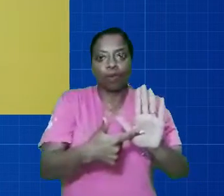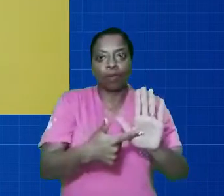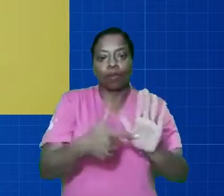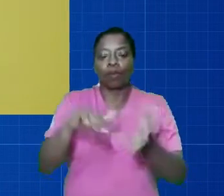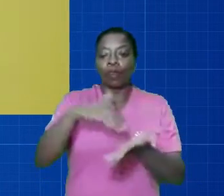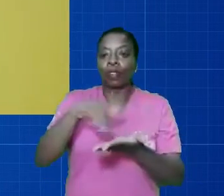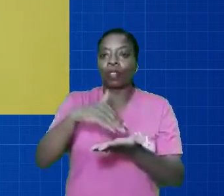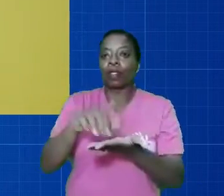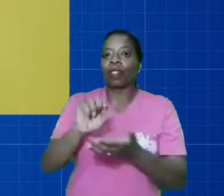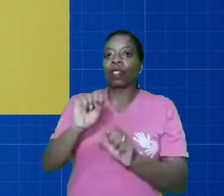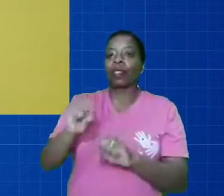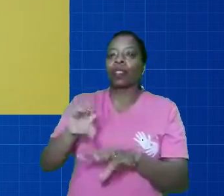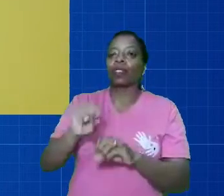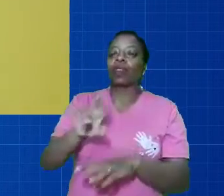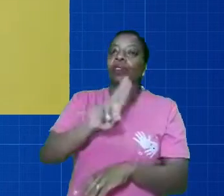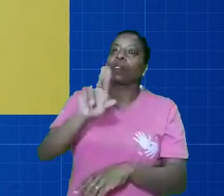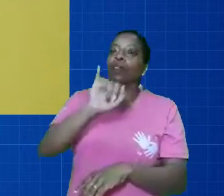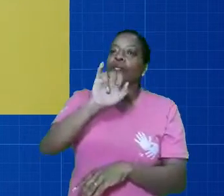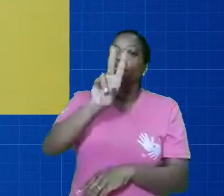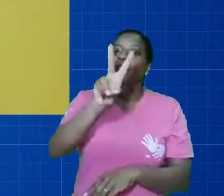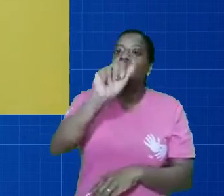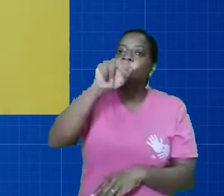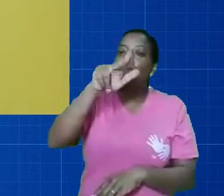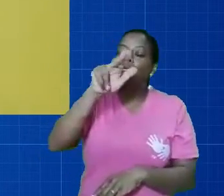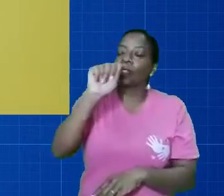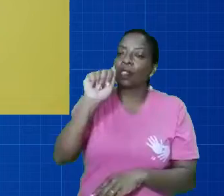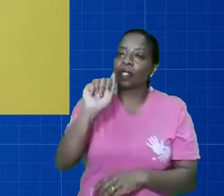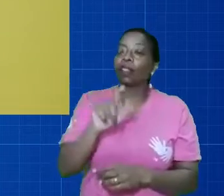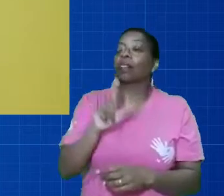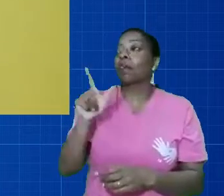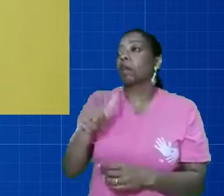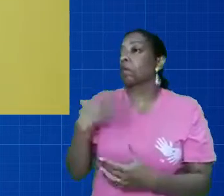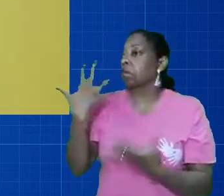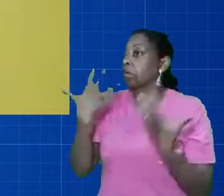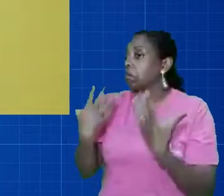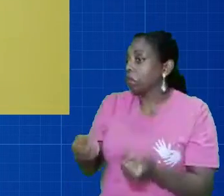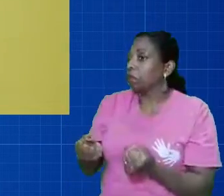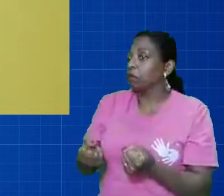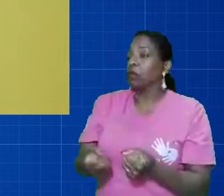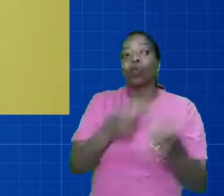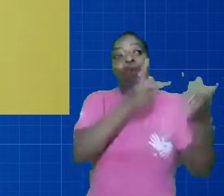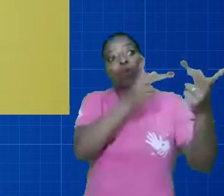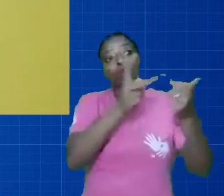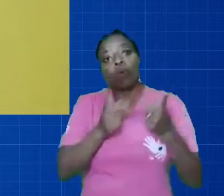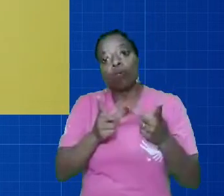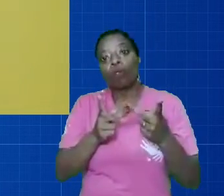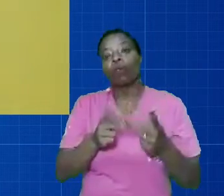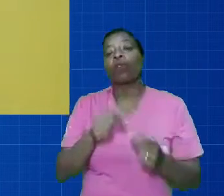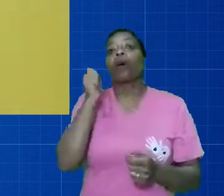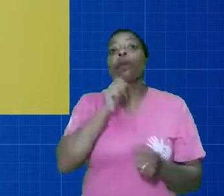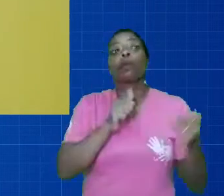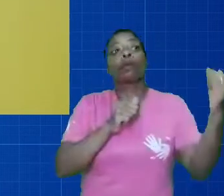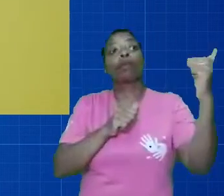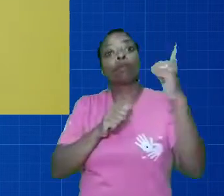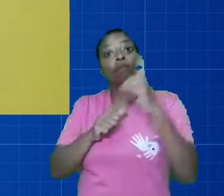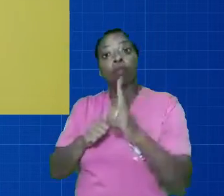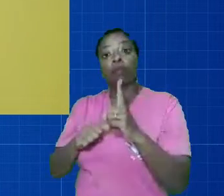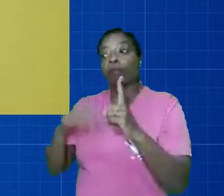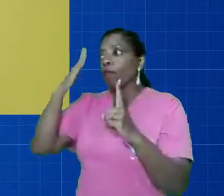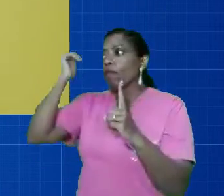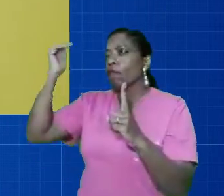ideia, então assim. E a Ana May foi para Araucária, fez o seminário. Tinha gente de